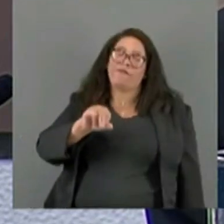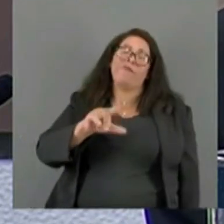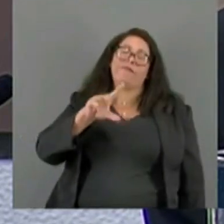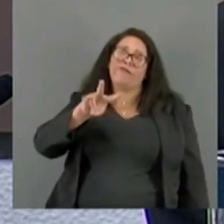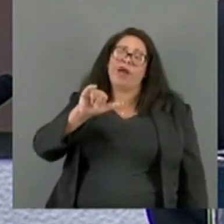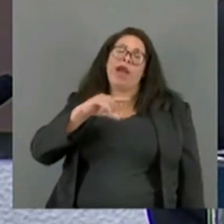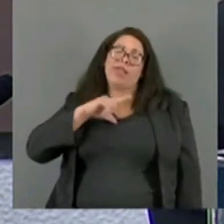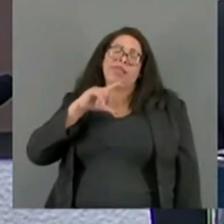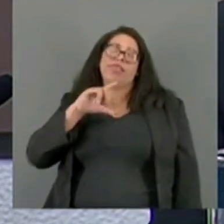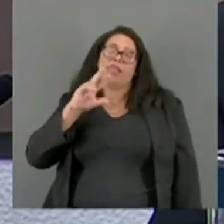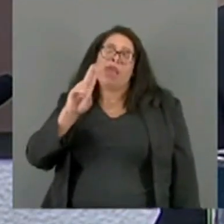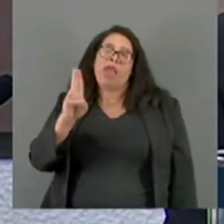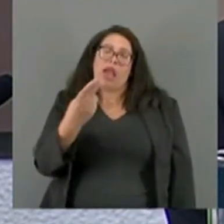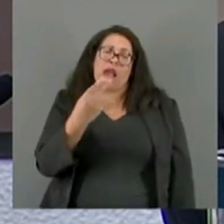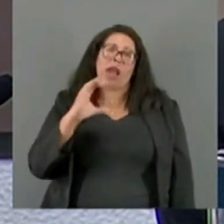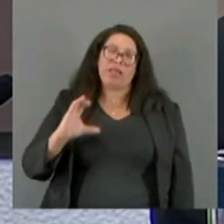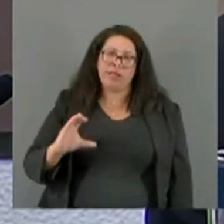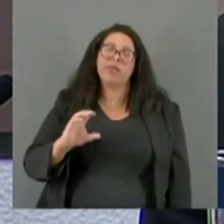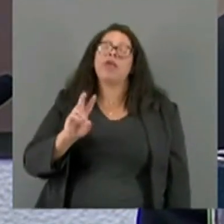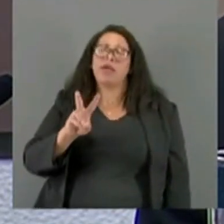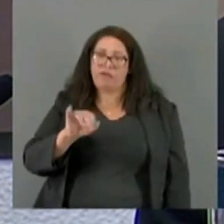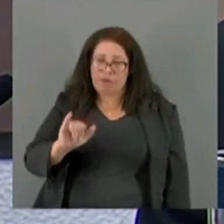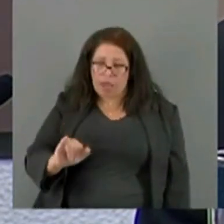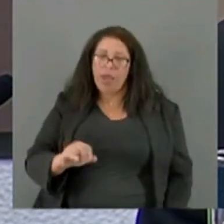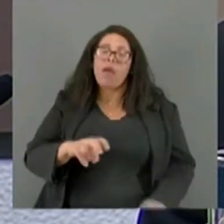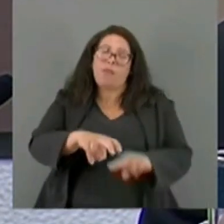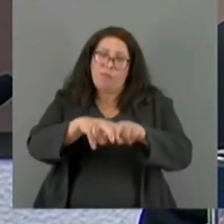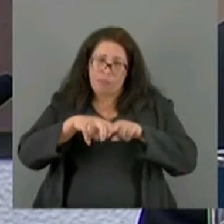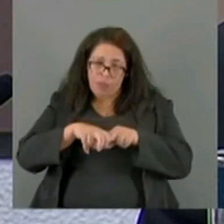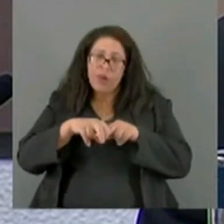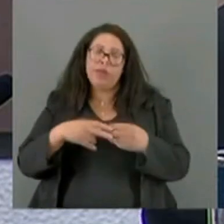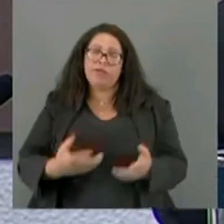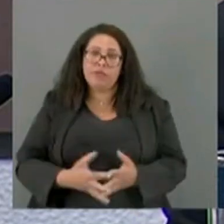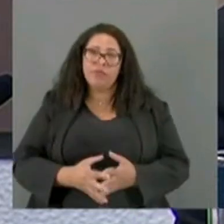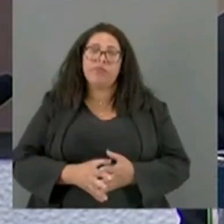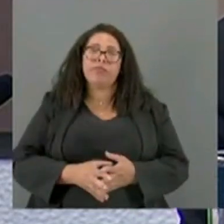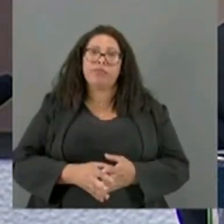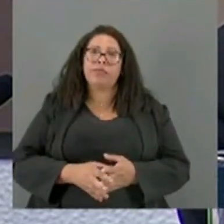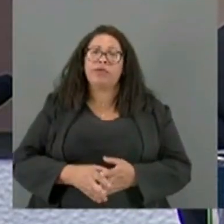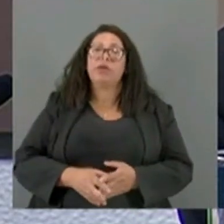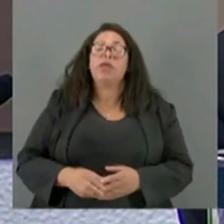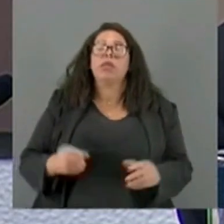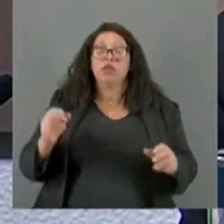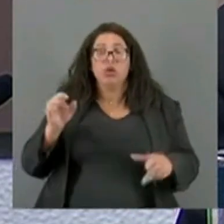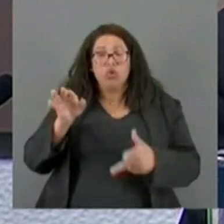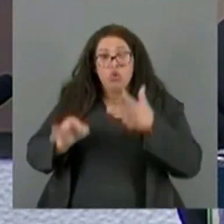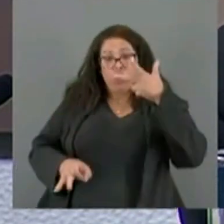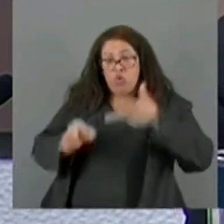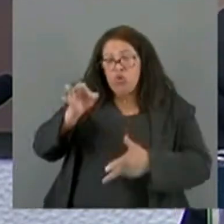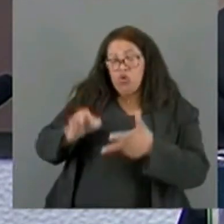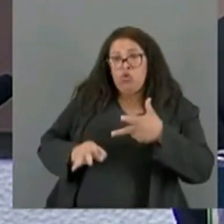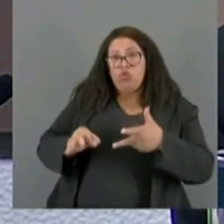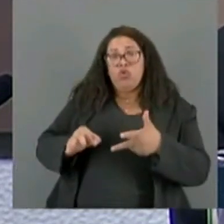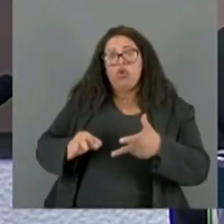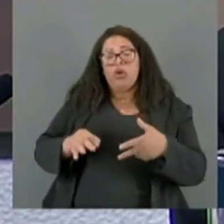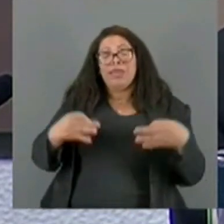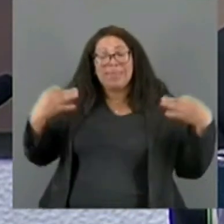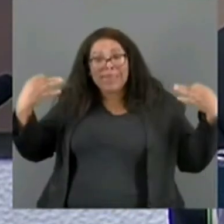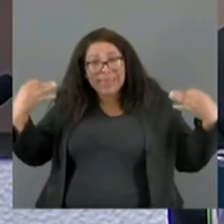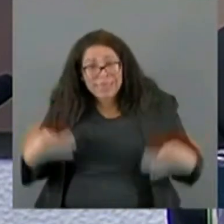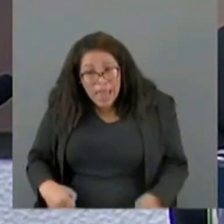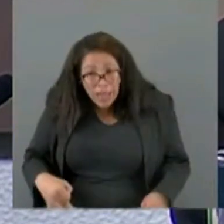fundamentação. Porquanto, nesse sentido aí, caso o magistrado haja de forma